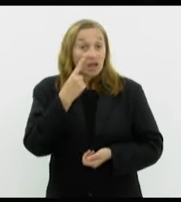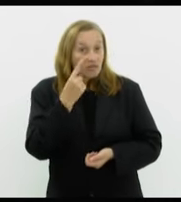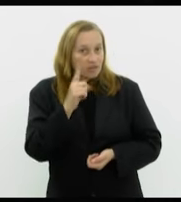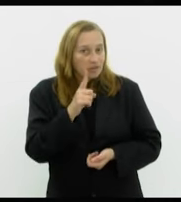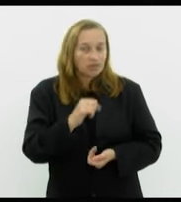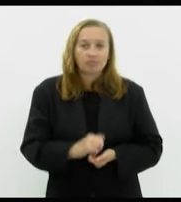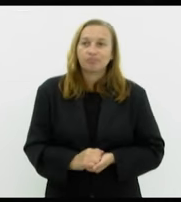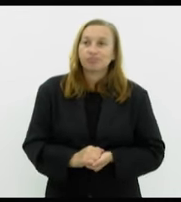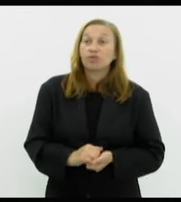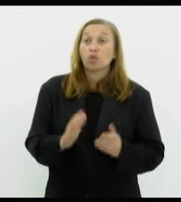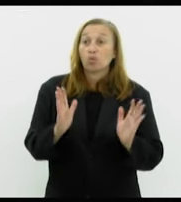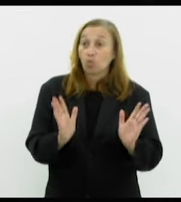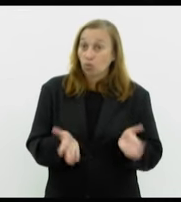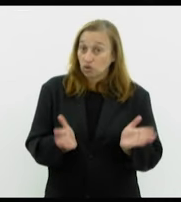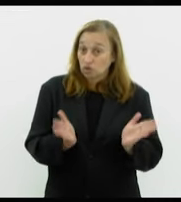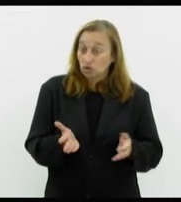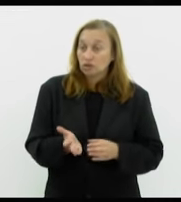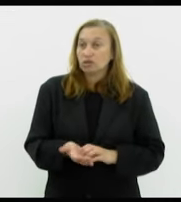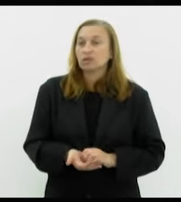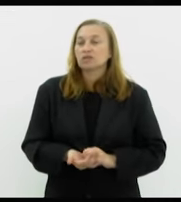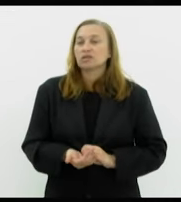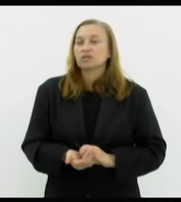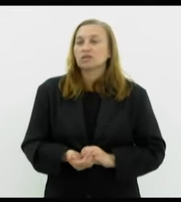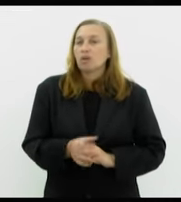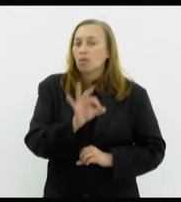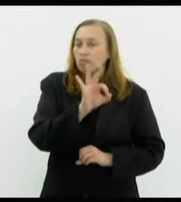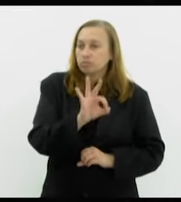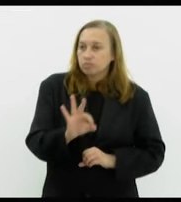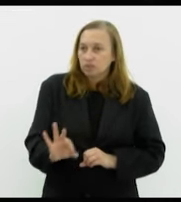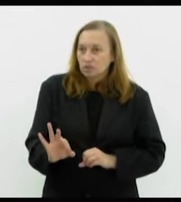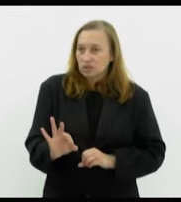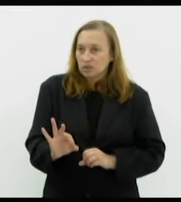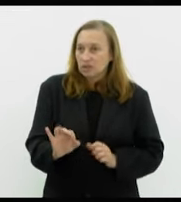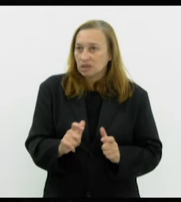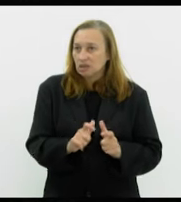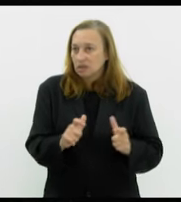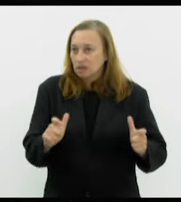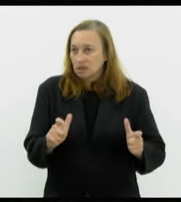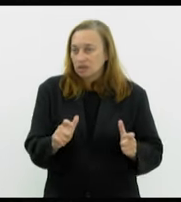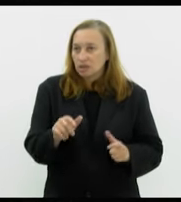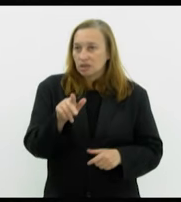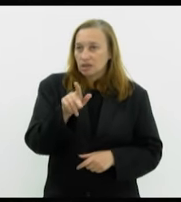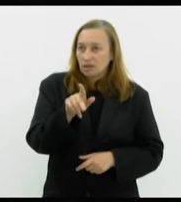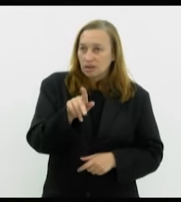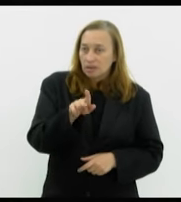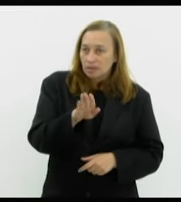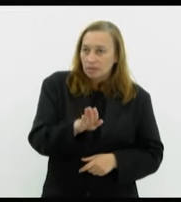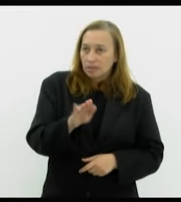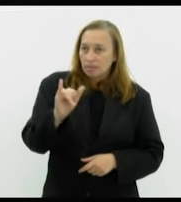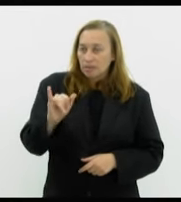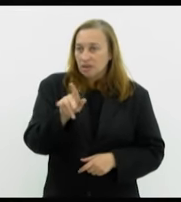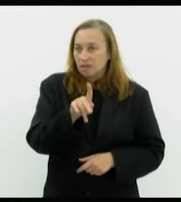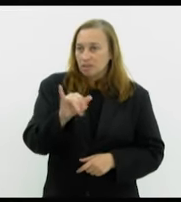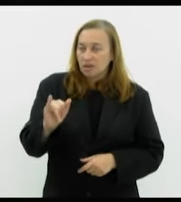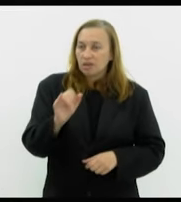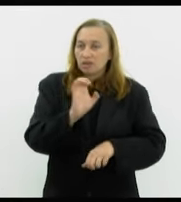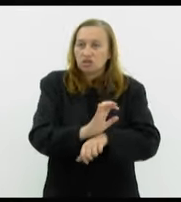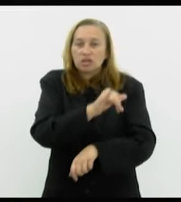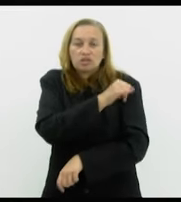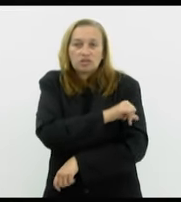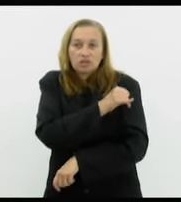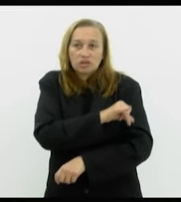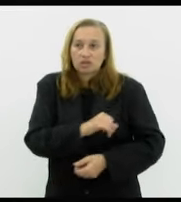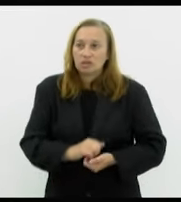não. Hoje, um percentual enorme do PIB nacional, do PIB do Estado do Rio de